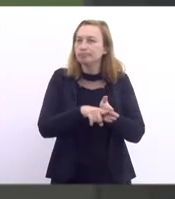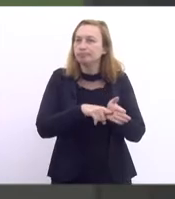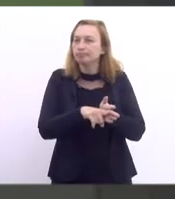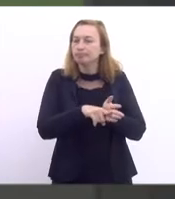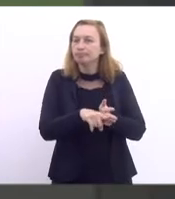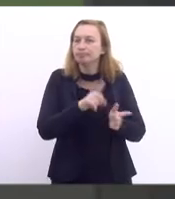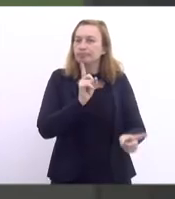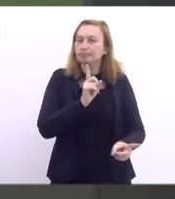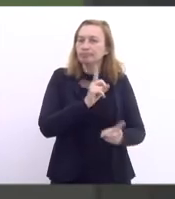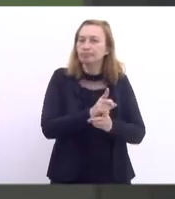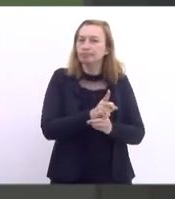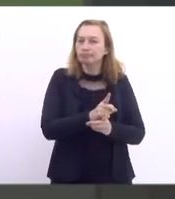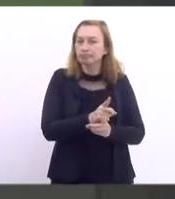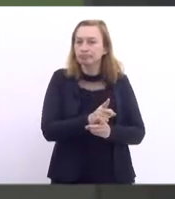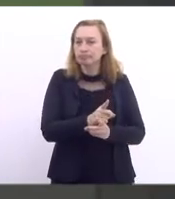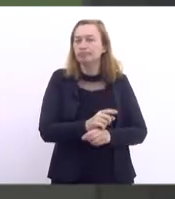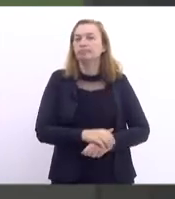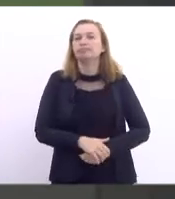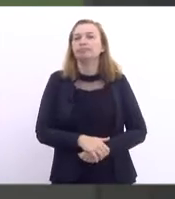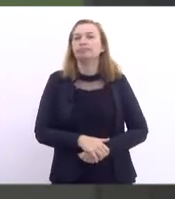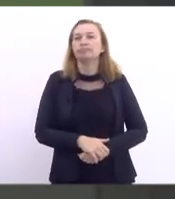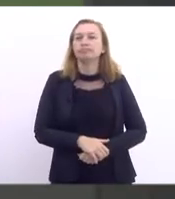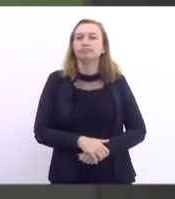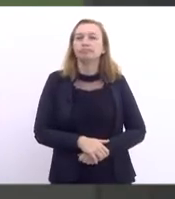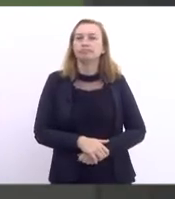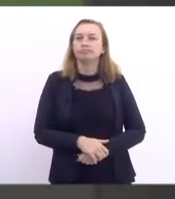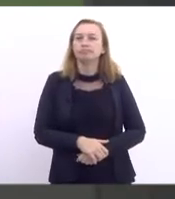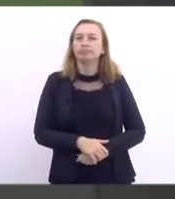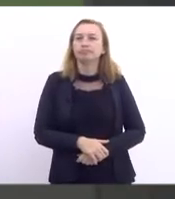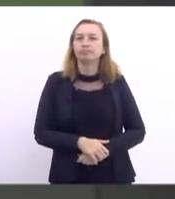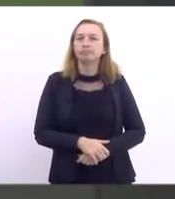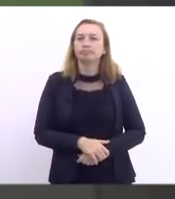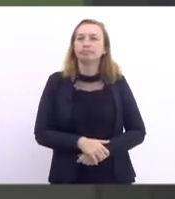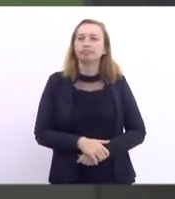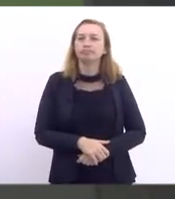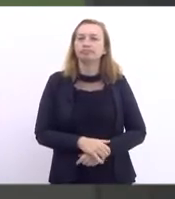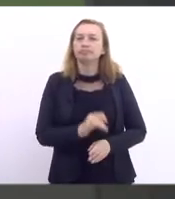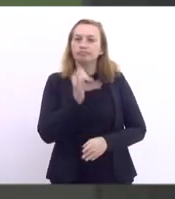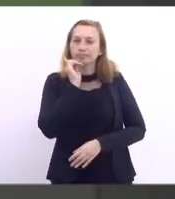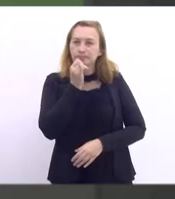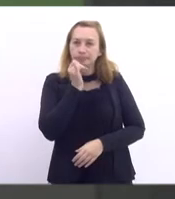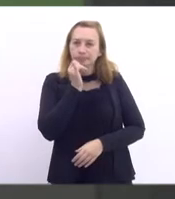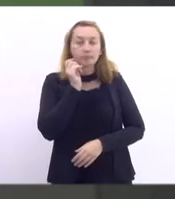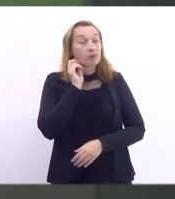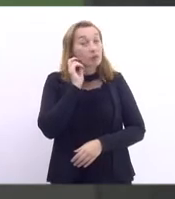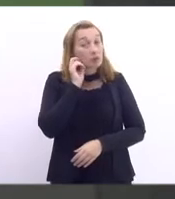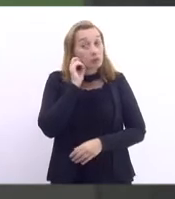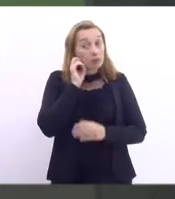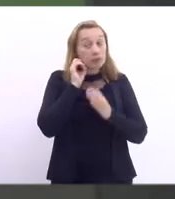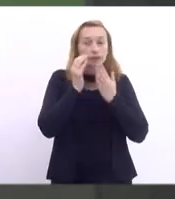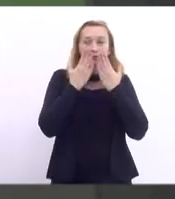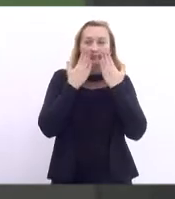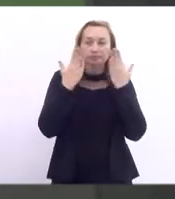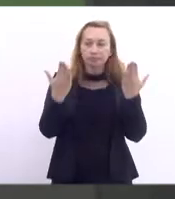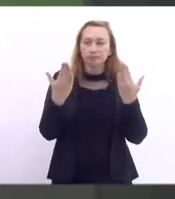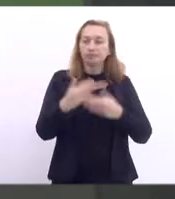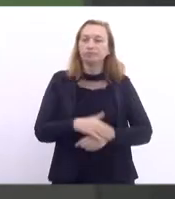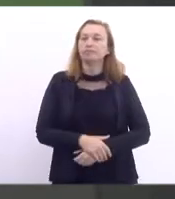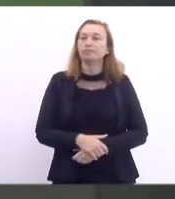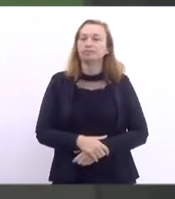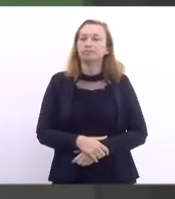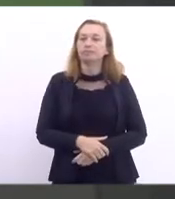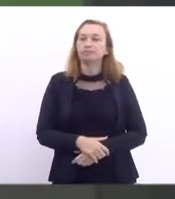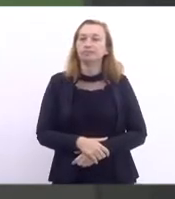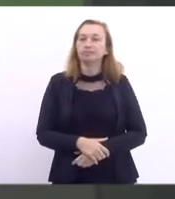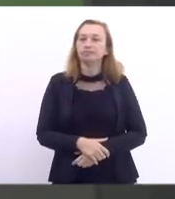e os achados da auditoria é nessa nesse relatório quiser nessa apresentação aqui